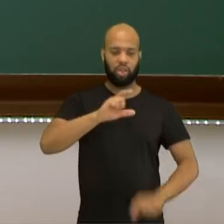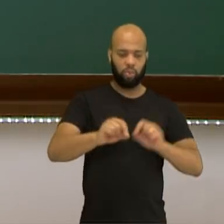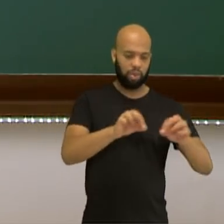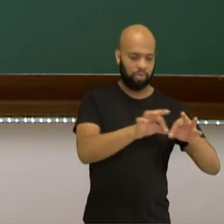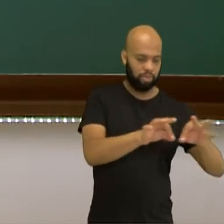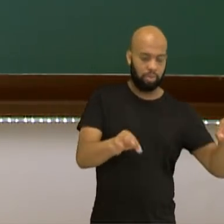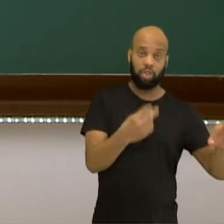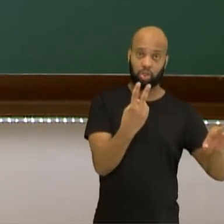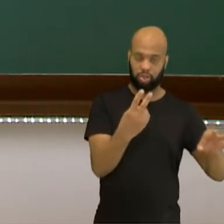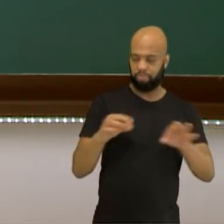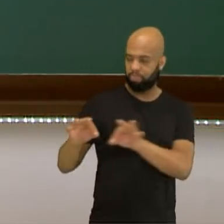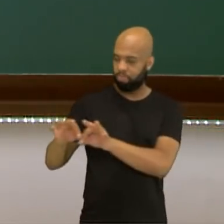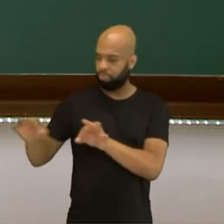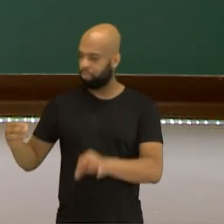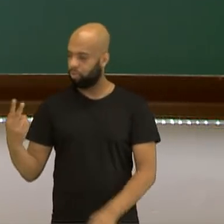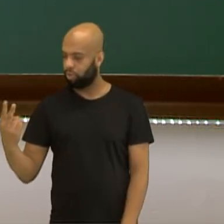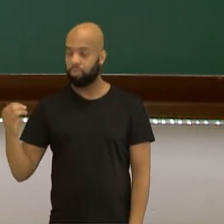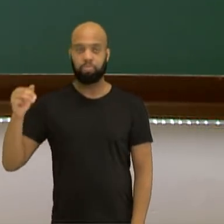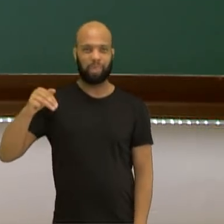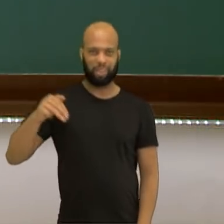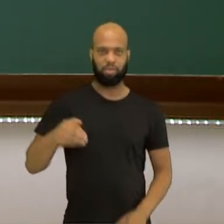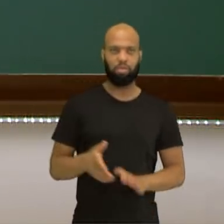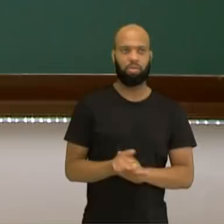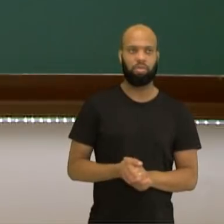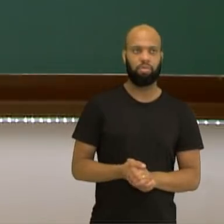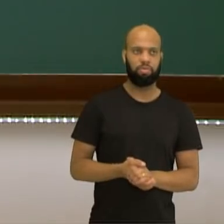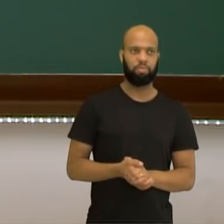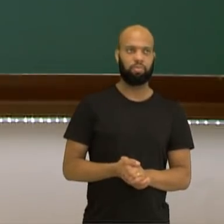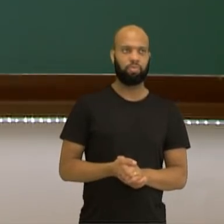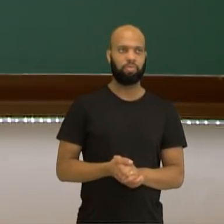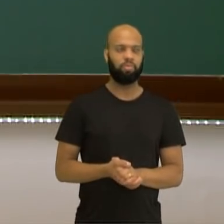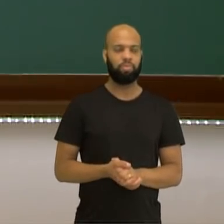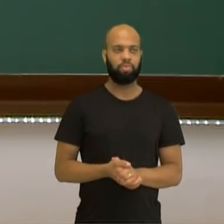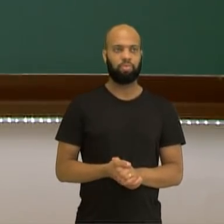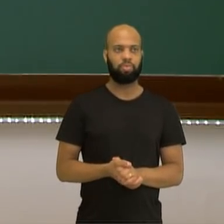metros, tá bom? Vamos conhecer um pouquinho mais?